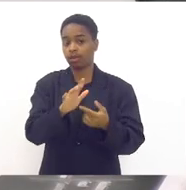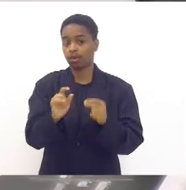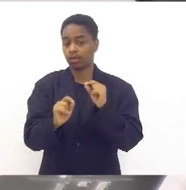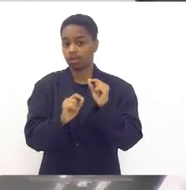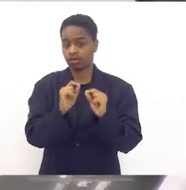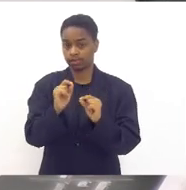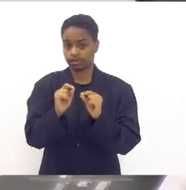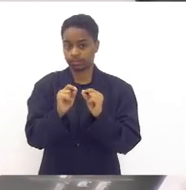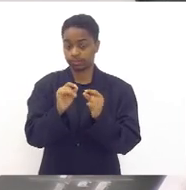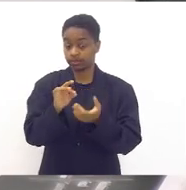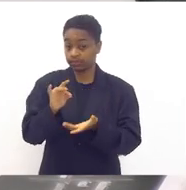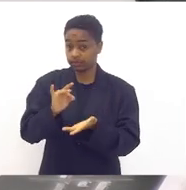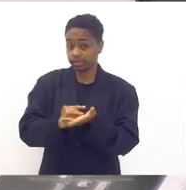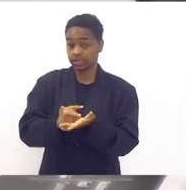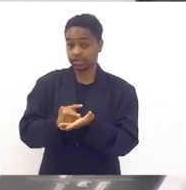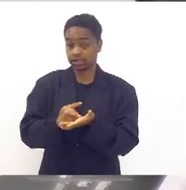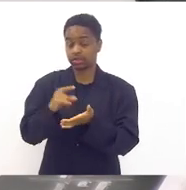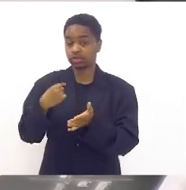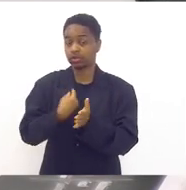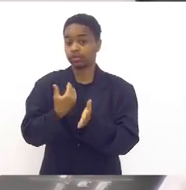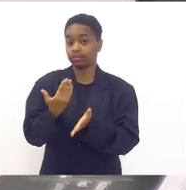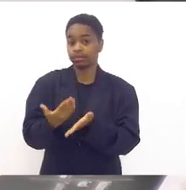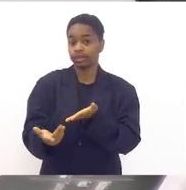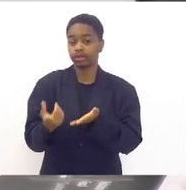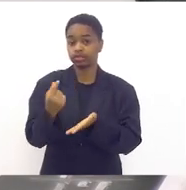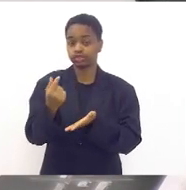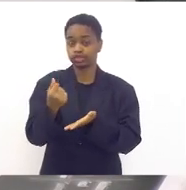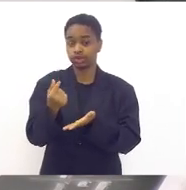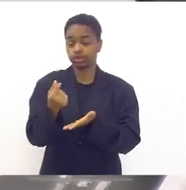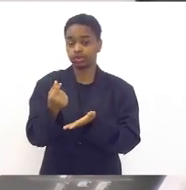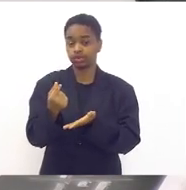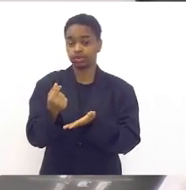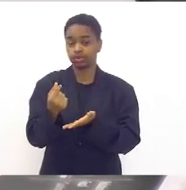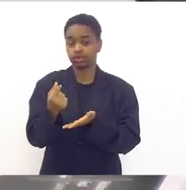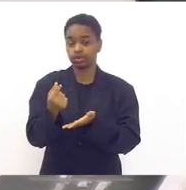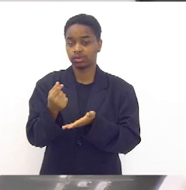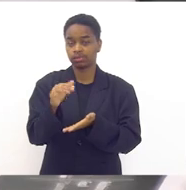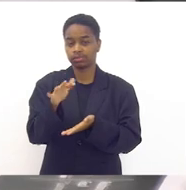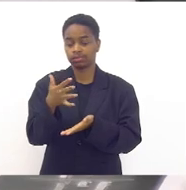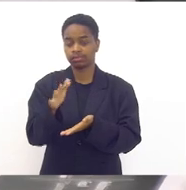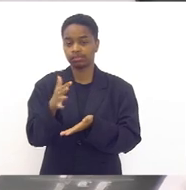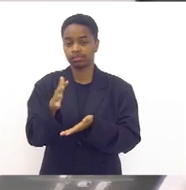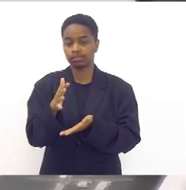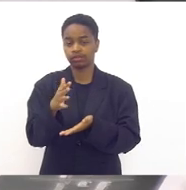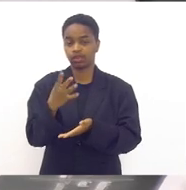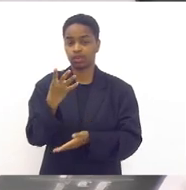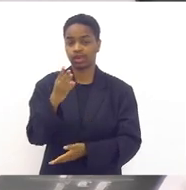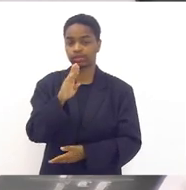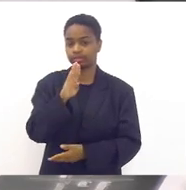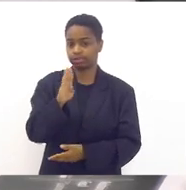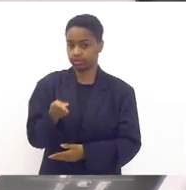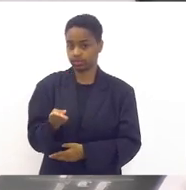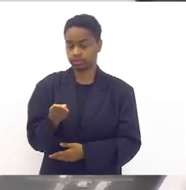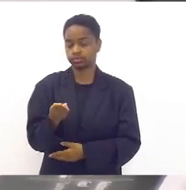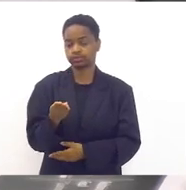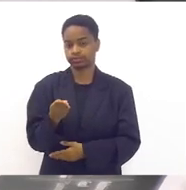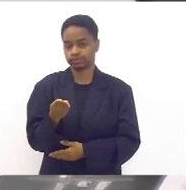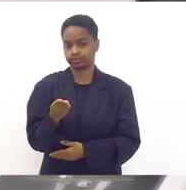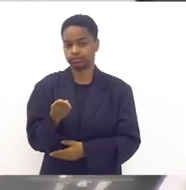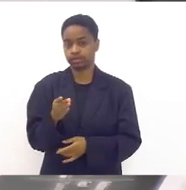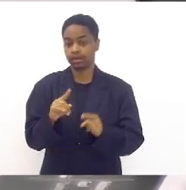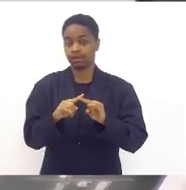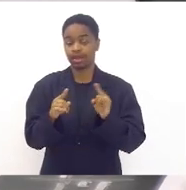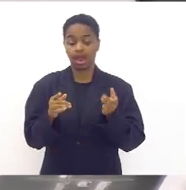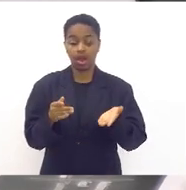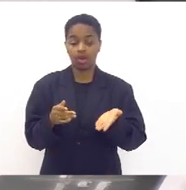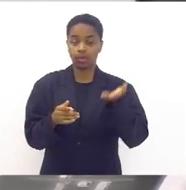o fato é que a gente teve uma perda de receita líquida de em torno de 4 bi, né, e um